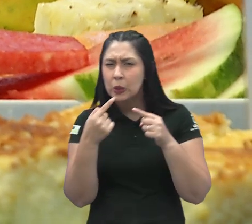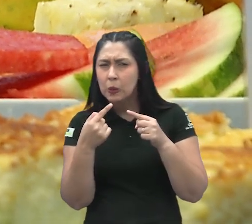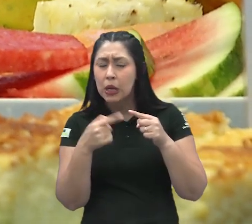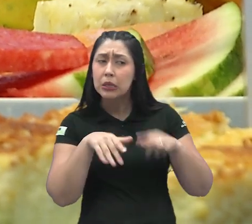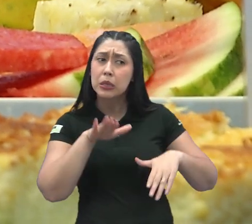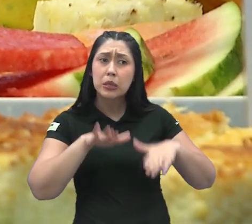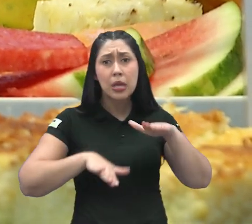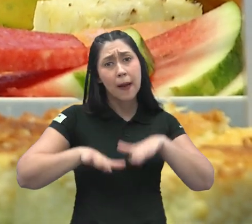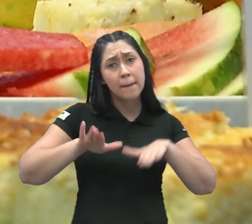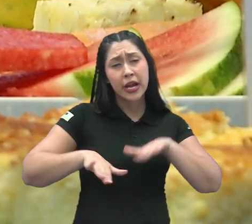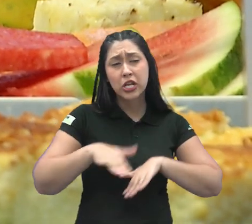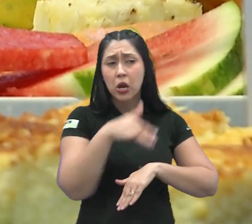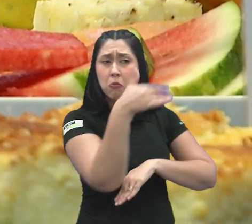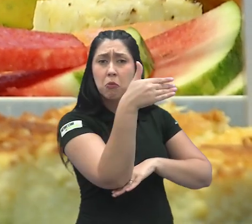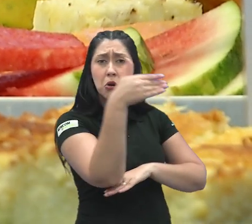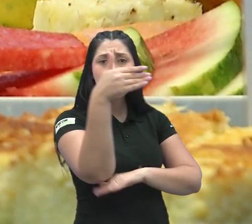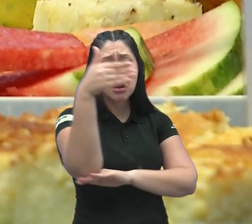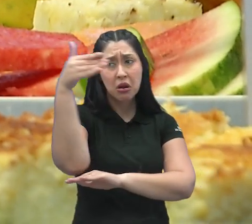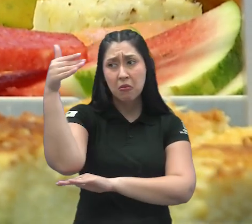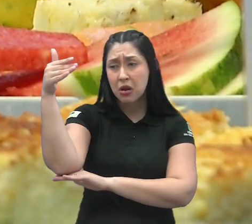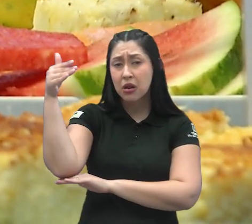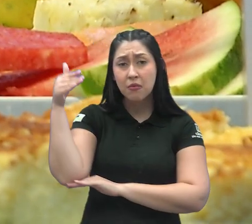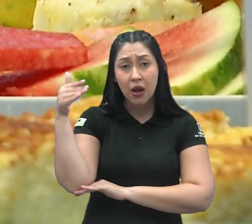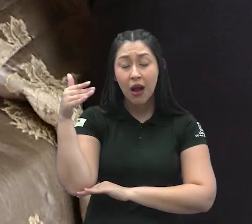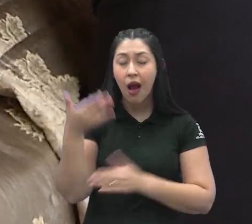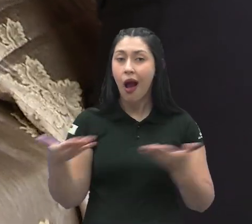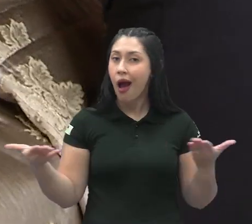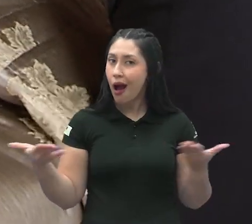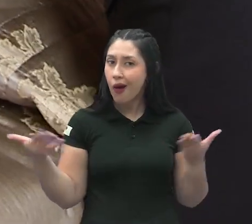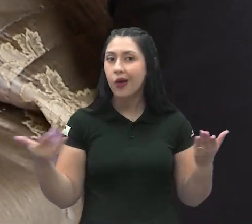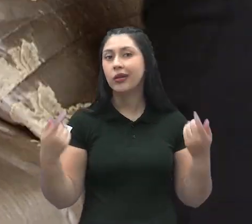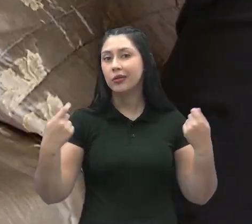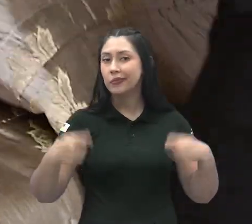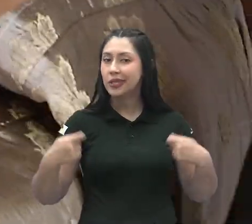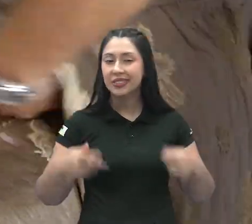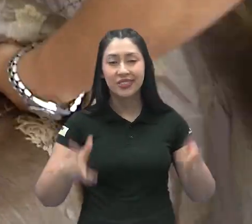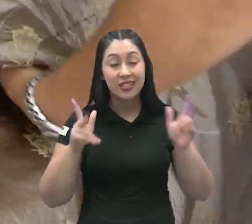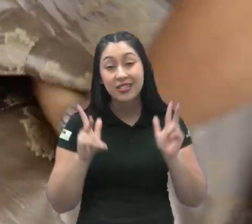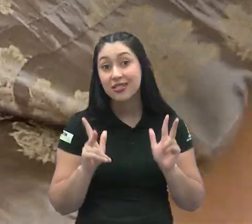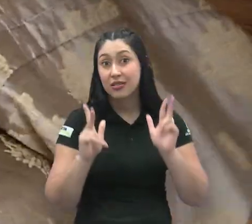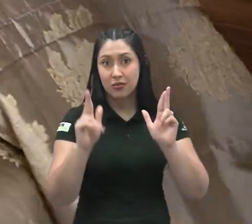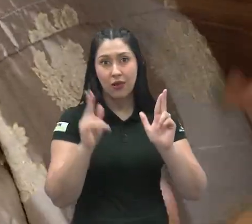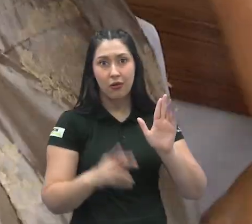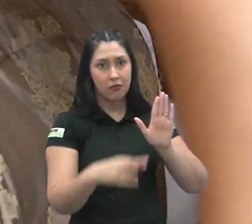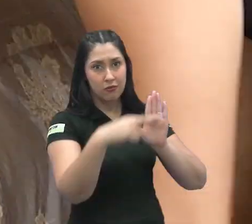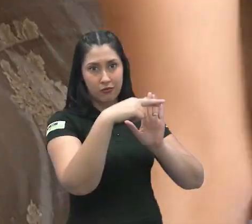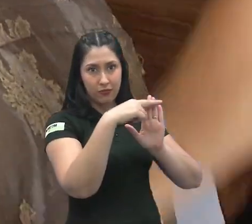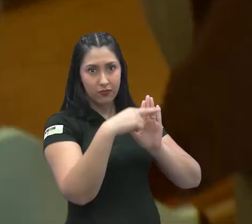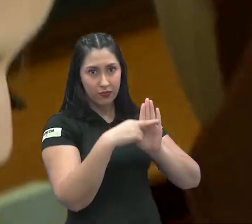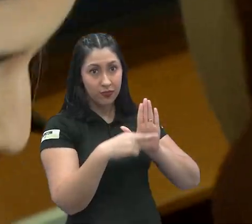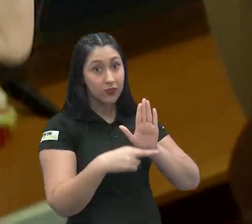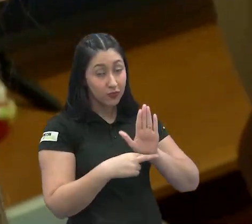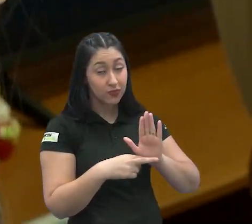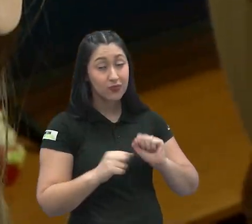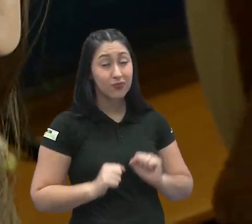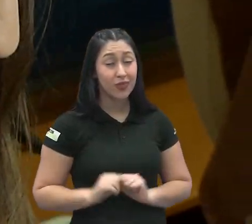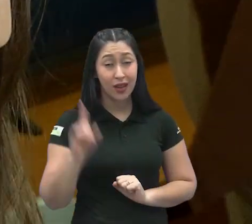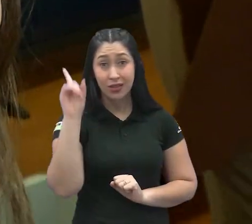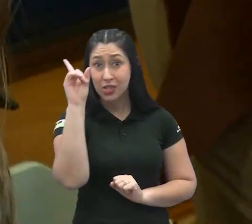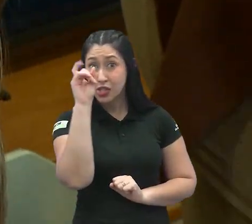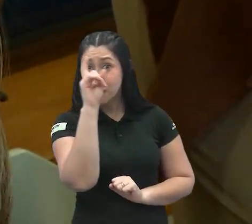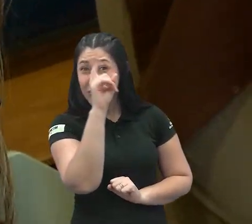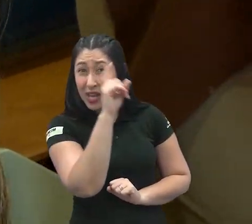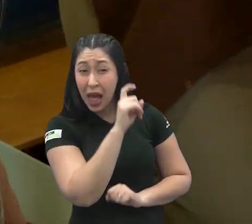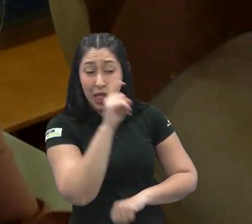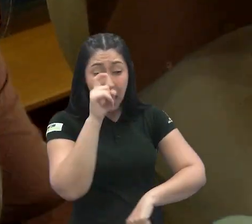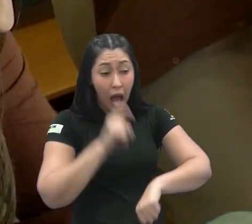com base no que cada estabelecimento achava adequado, agora precisarão cumprir uma mesma diretriz. As